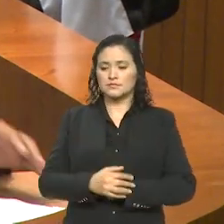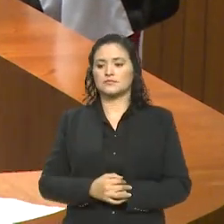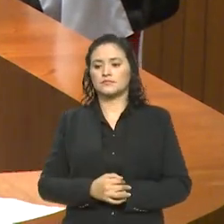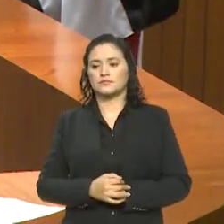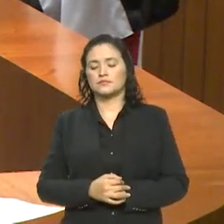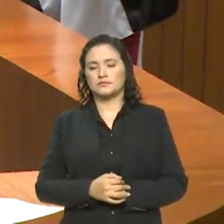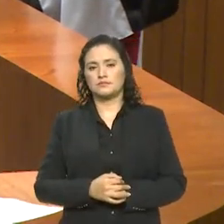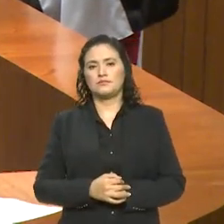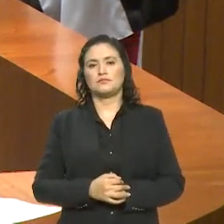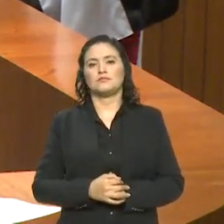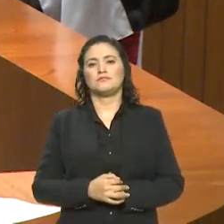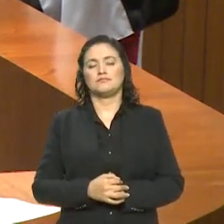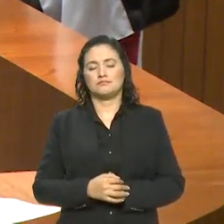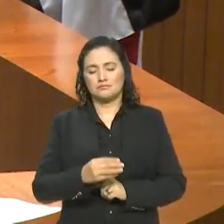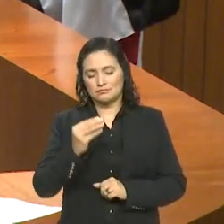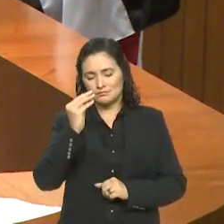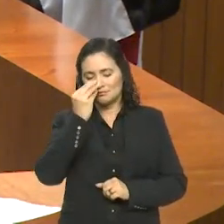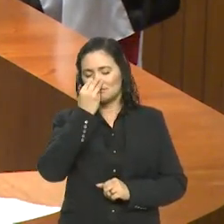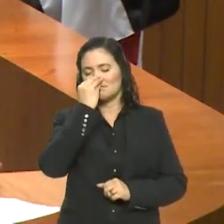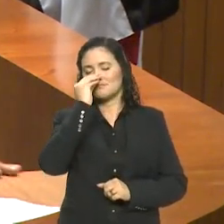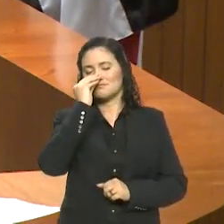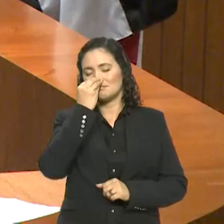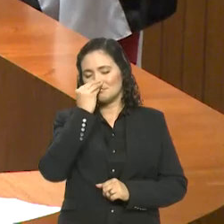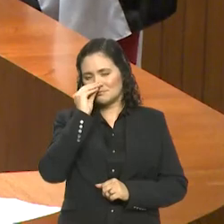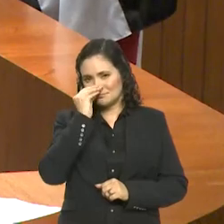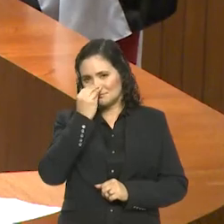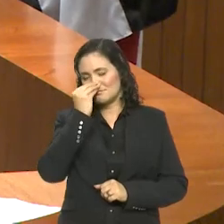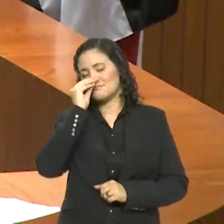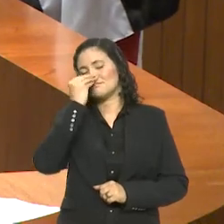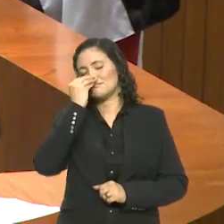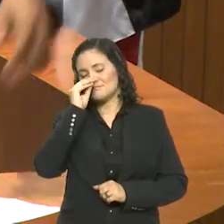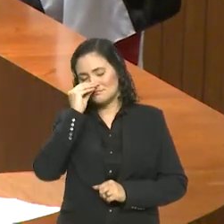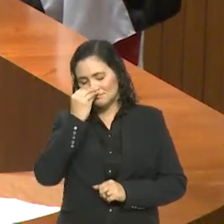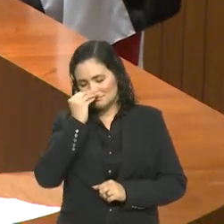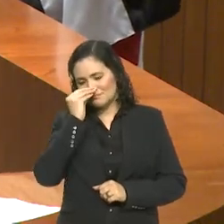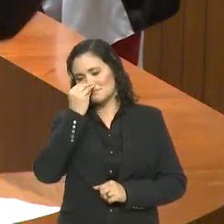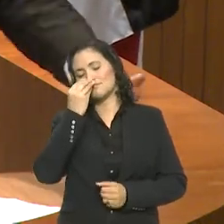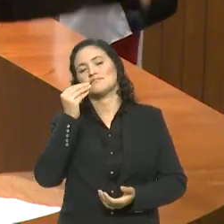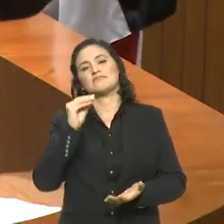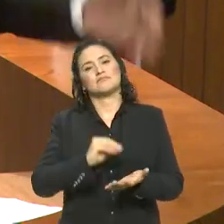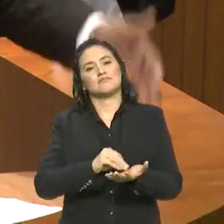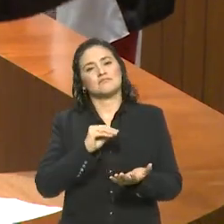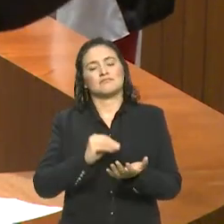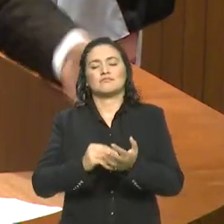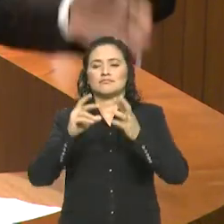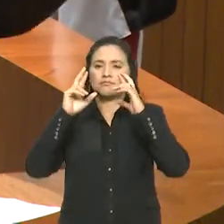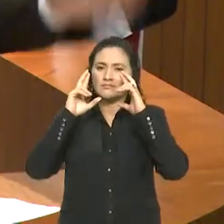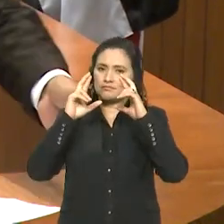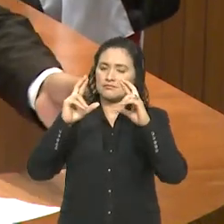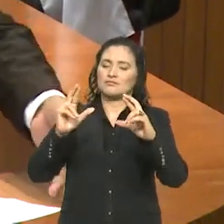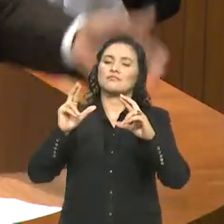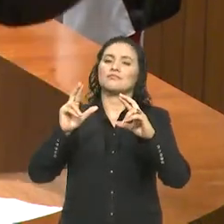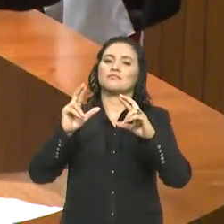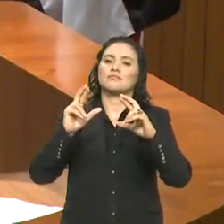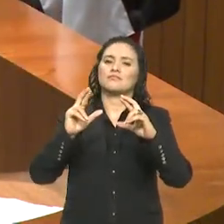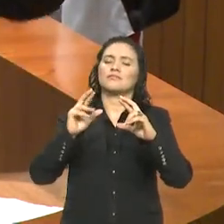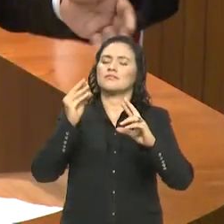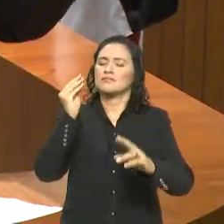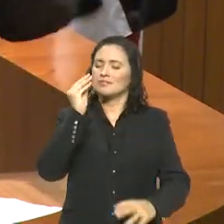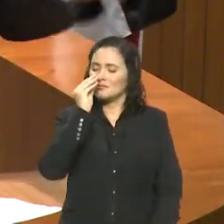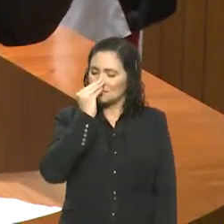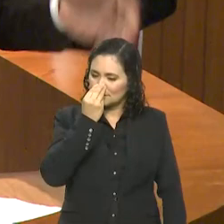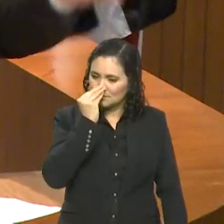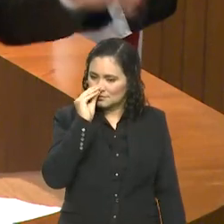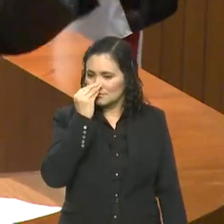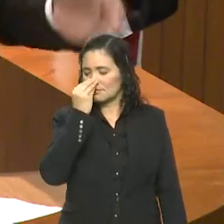palhaçada. Como assim, deputado Ed? Vim falar da palhaçada. Da palhaçada que estão fazendo com a